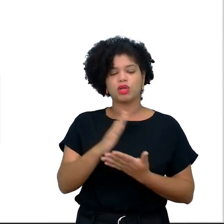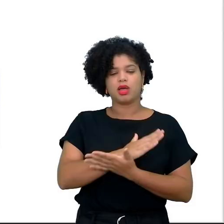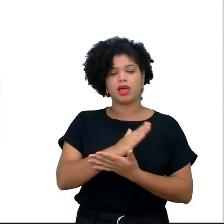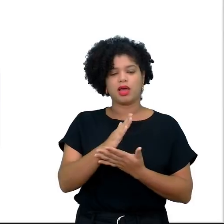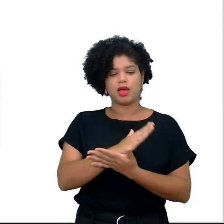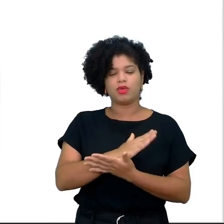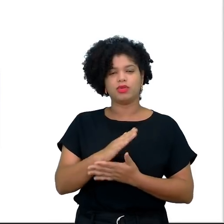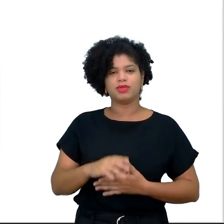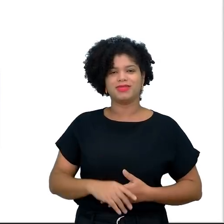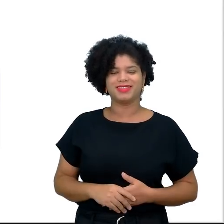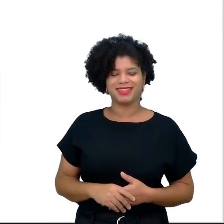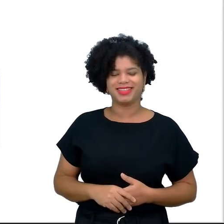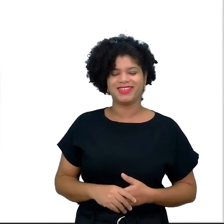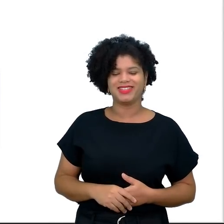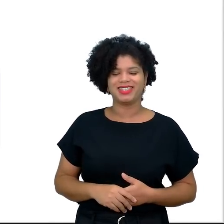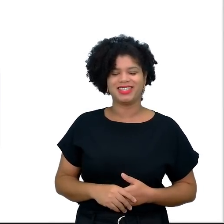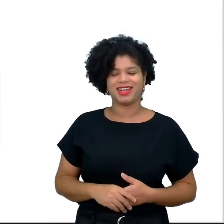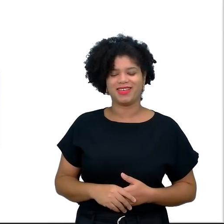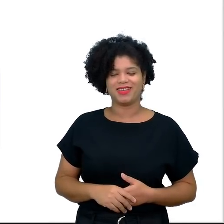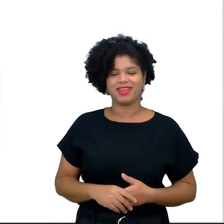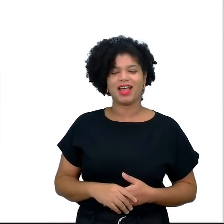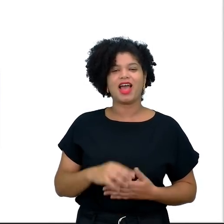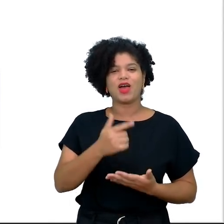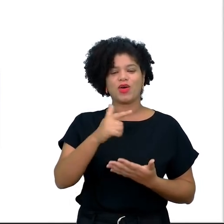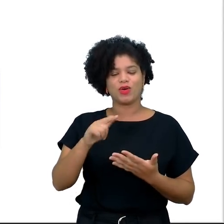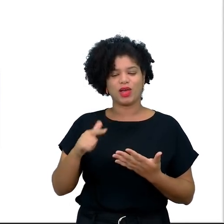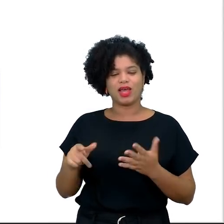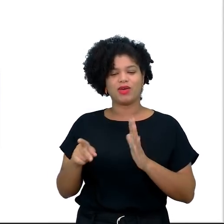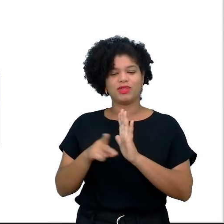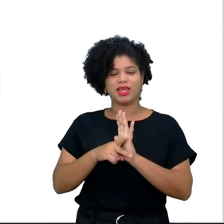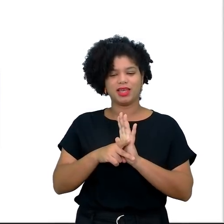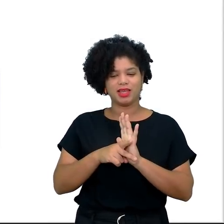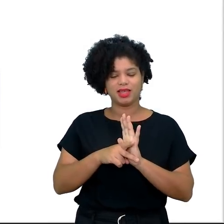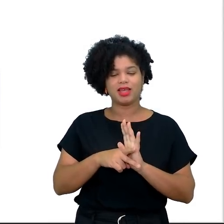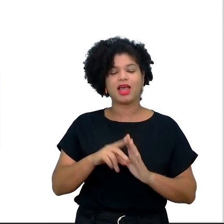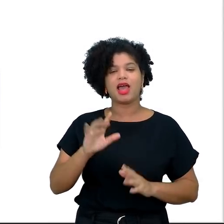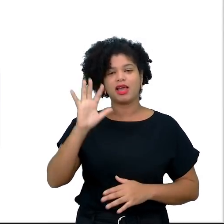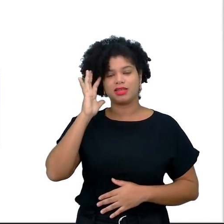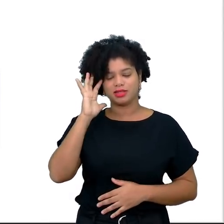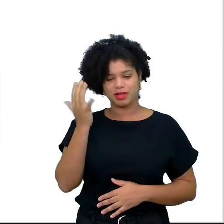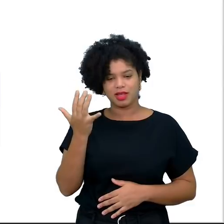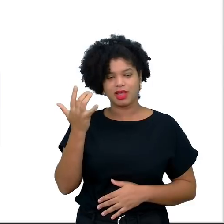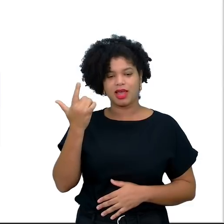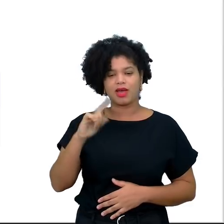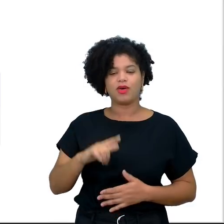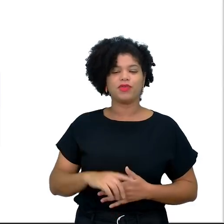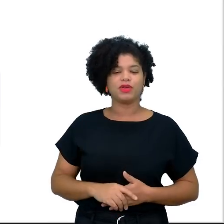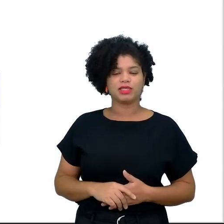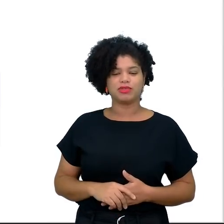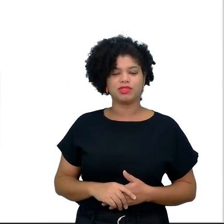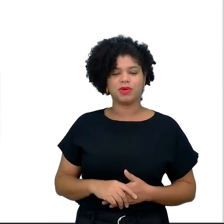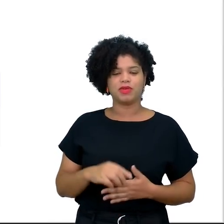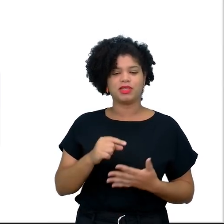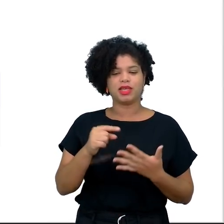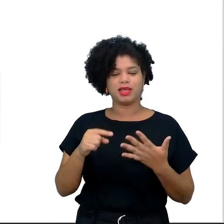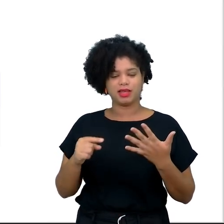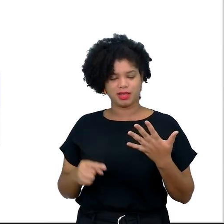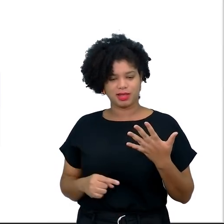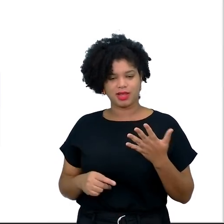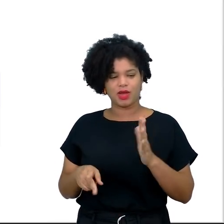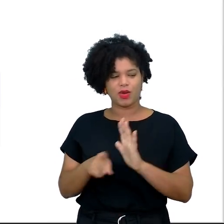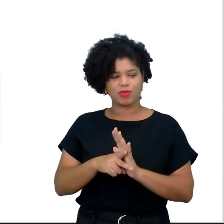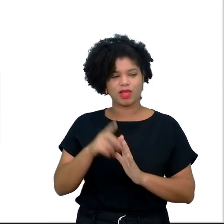estudantes apresentam um pouquinho mais de dificuldade para resolver. Mas nesse sentido, você, professor, pode ajudar,